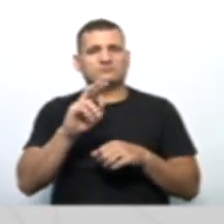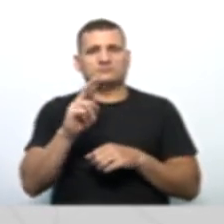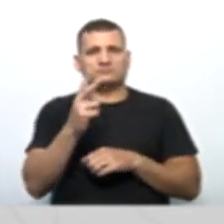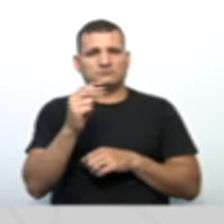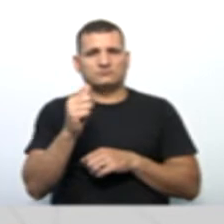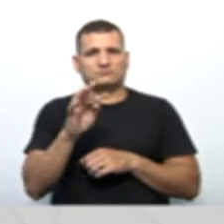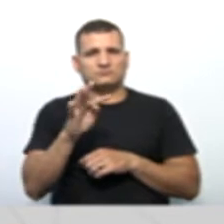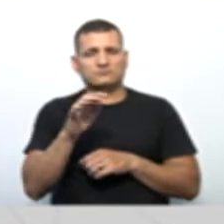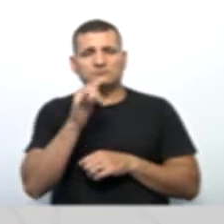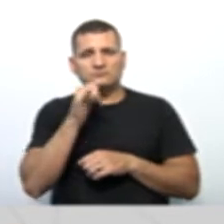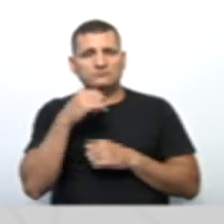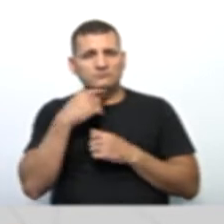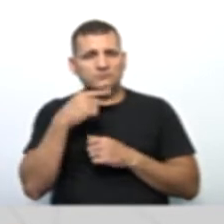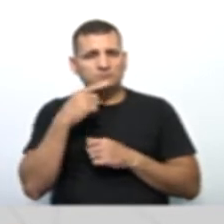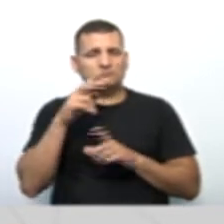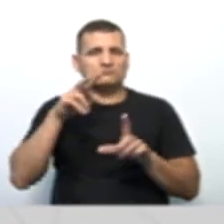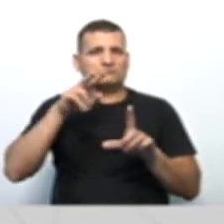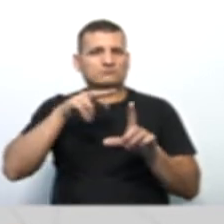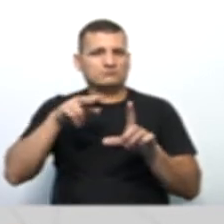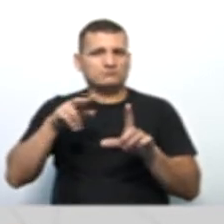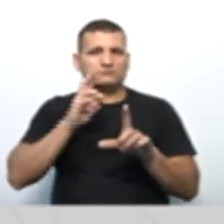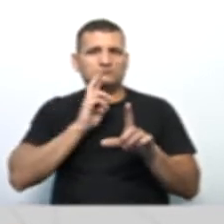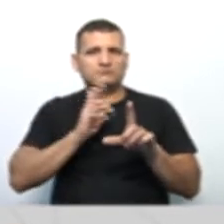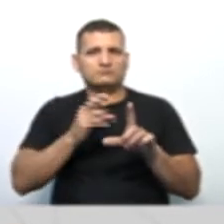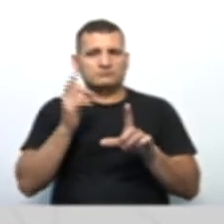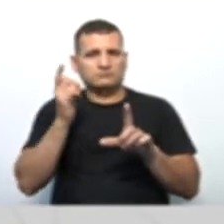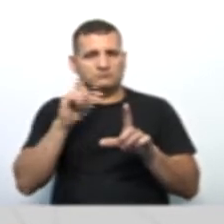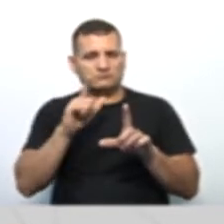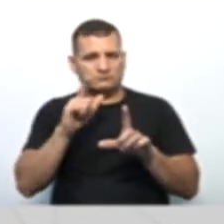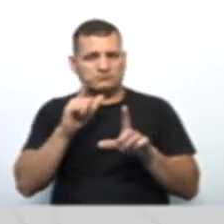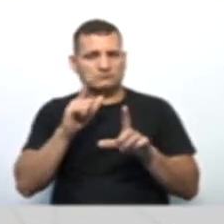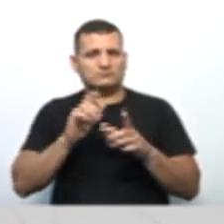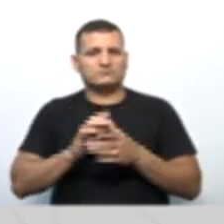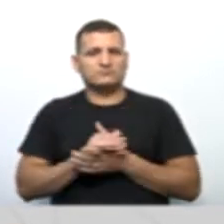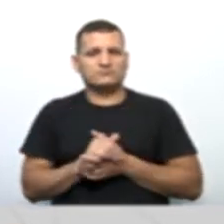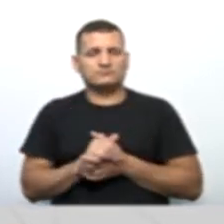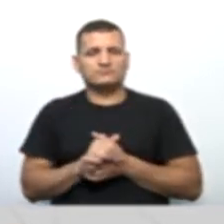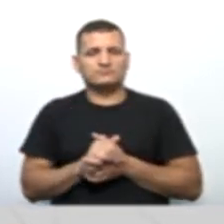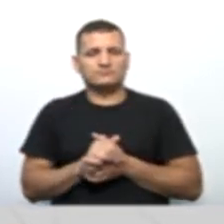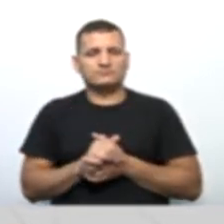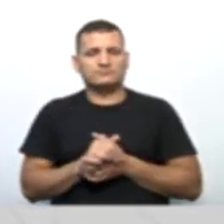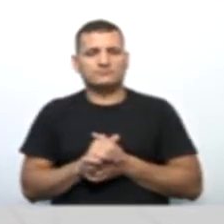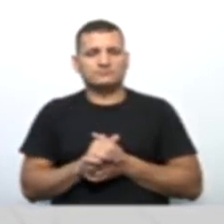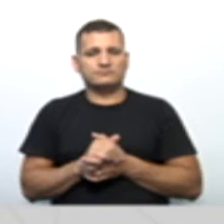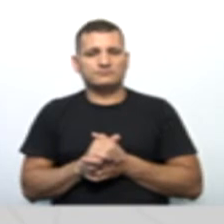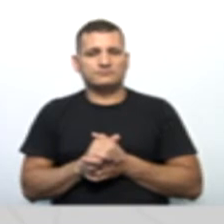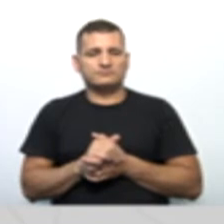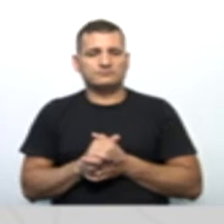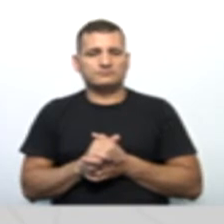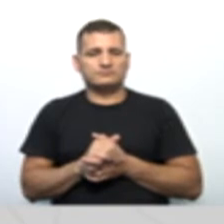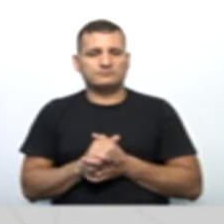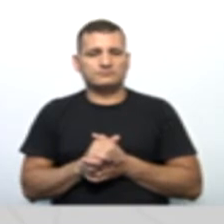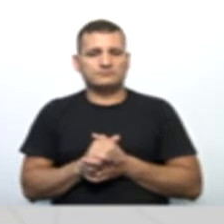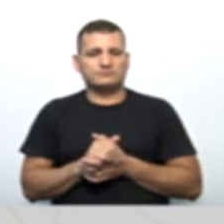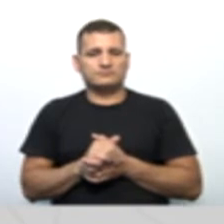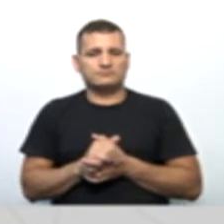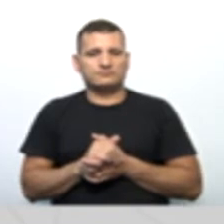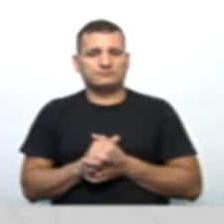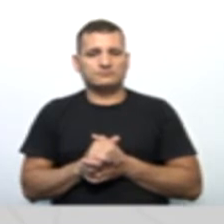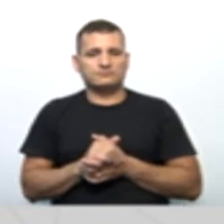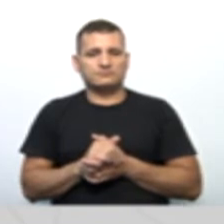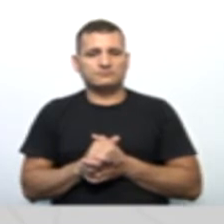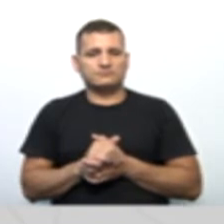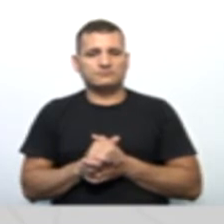devo tiver dúvida dá uma olhada aí pra você conseguir responder de forma mais tranquila tá isso e obviamente a gente